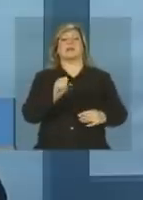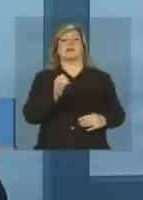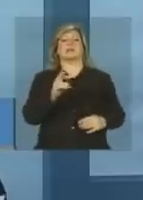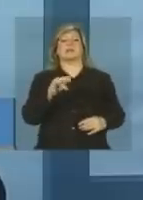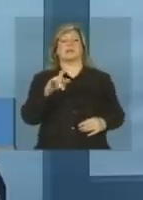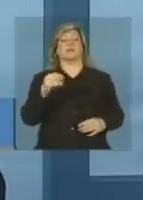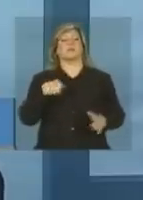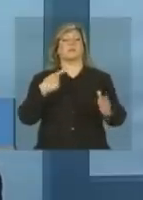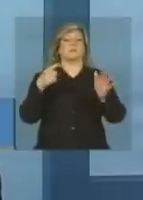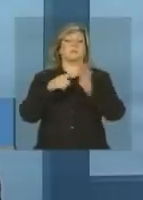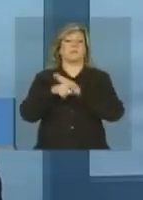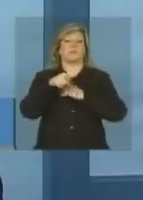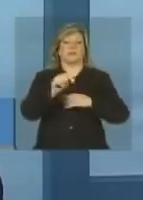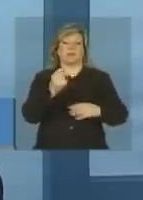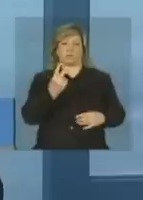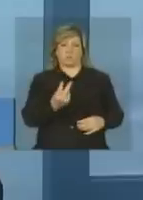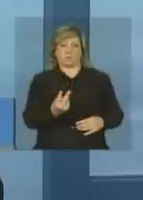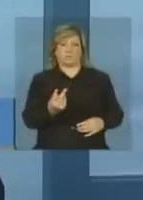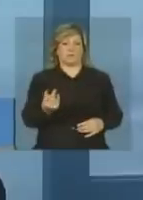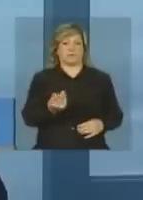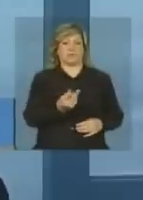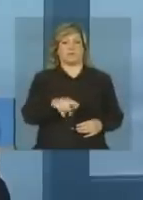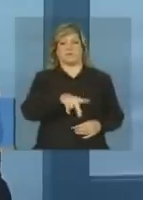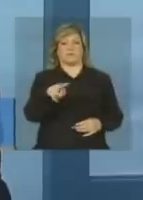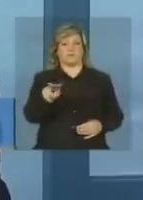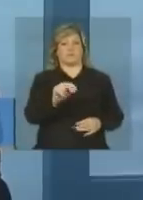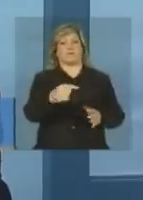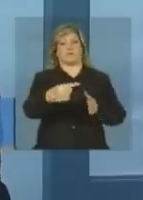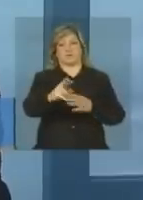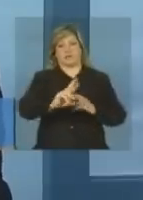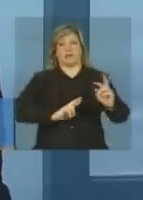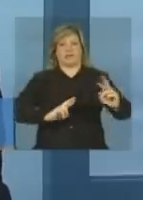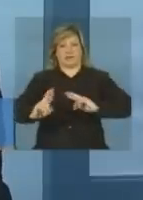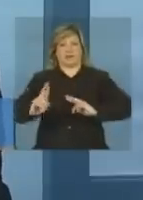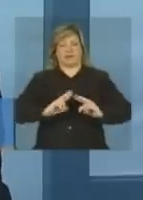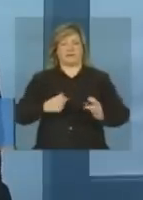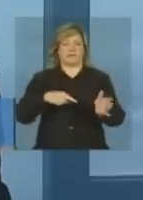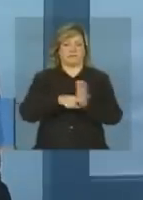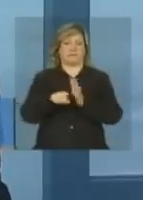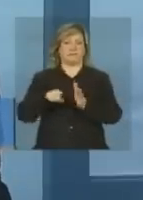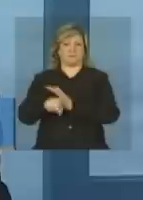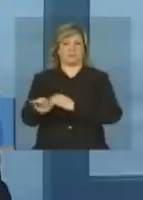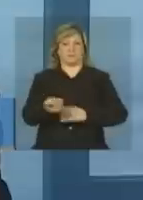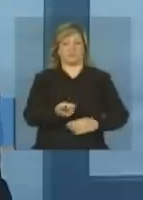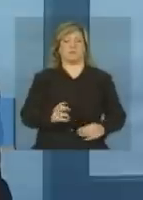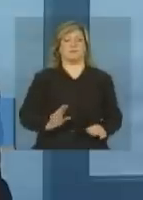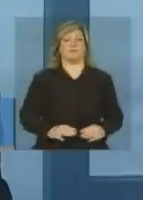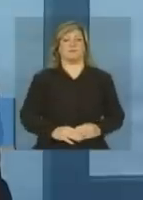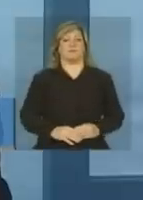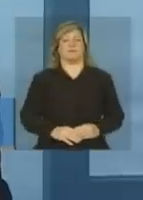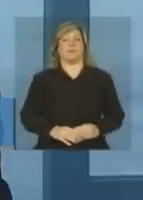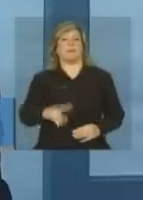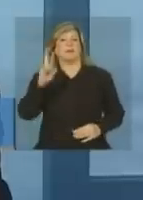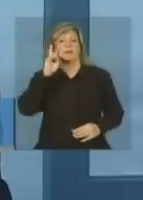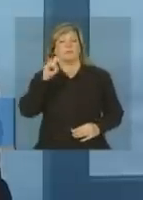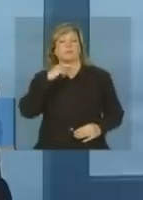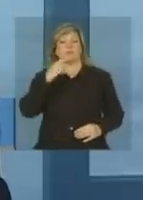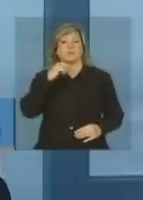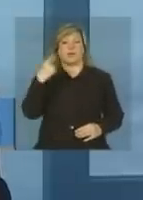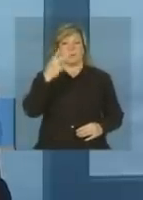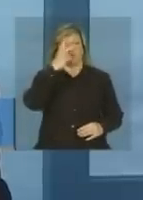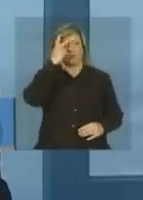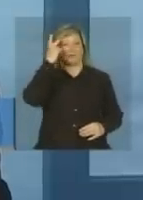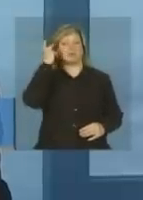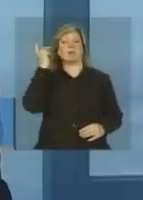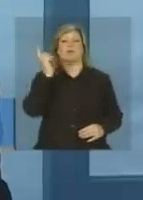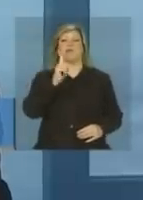IGD. Então, eu já vou fazer as duas, que aí você já responde as duas de uma única vez. A dúvida aqui, as pessoas